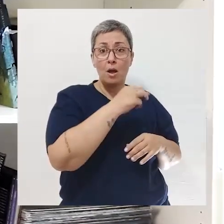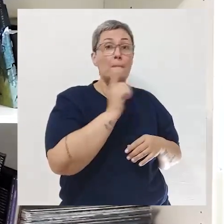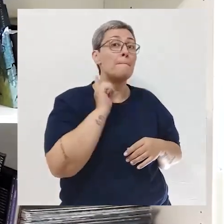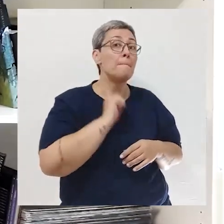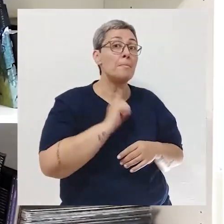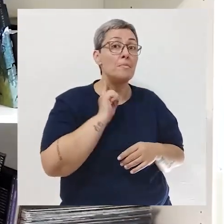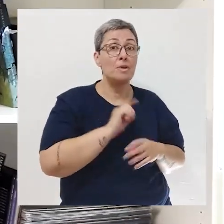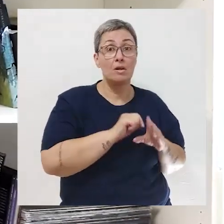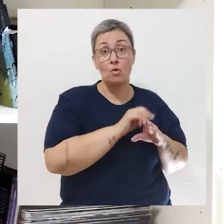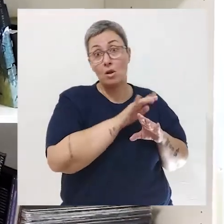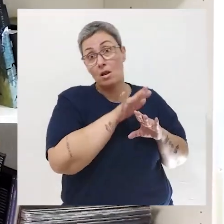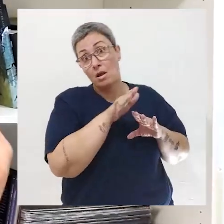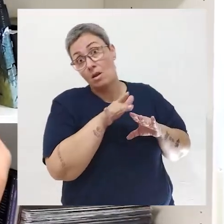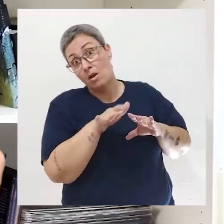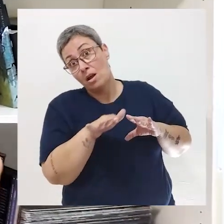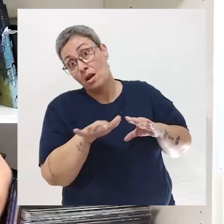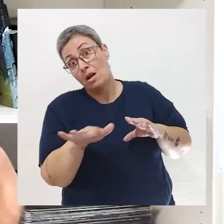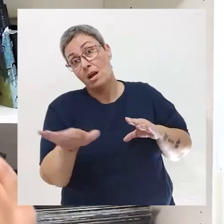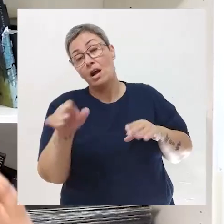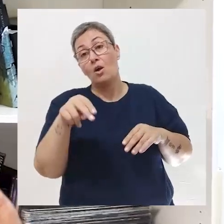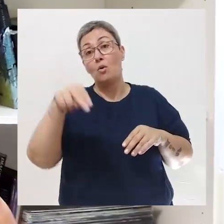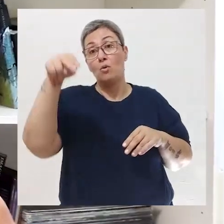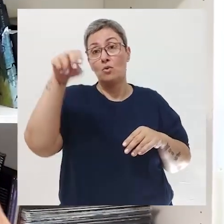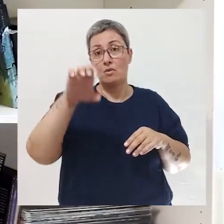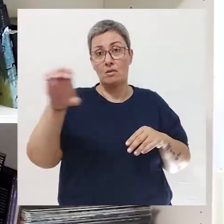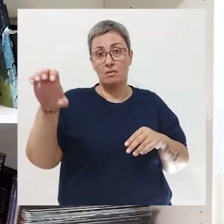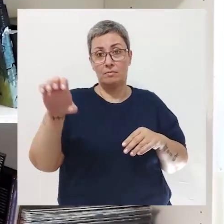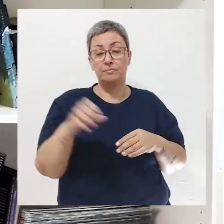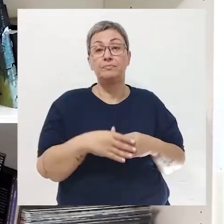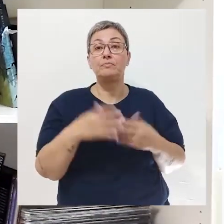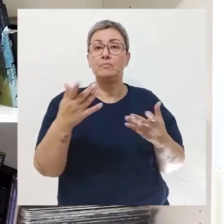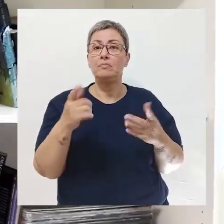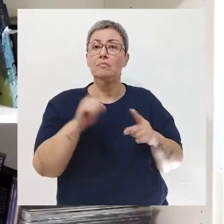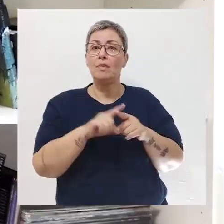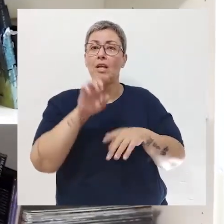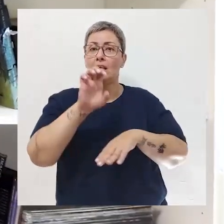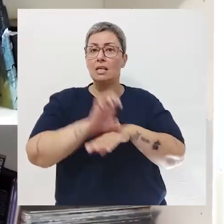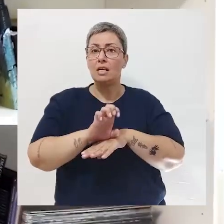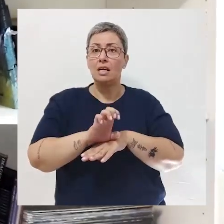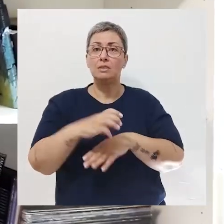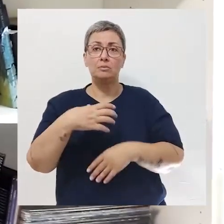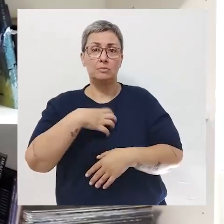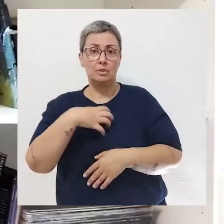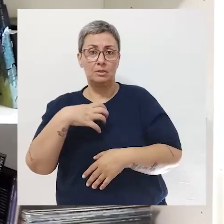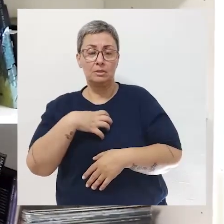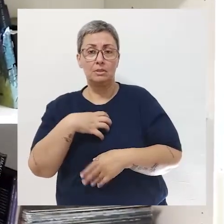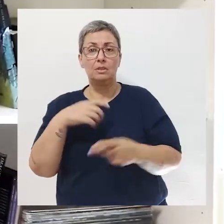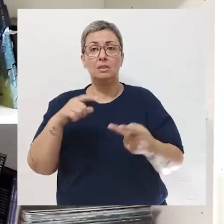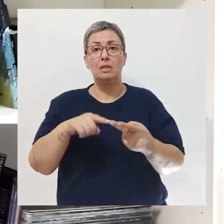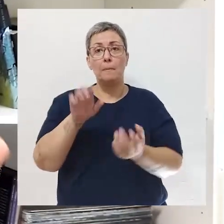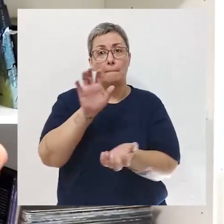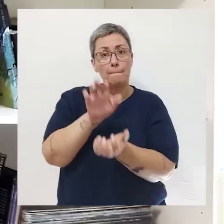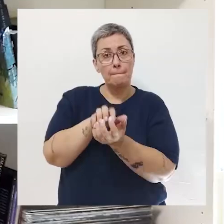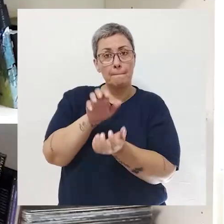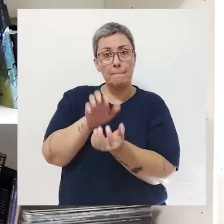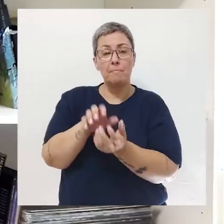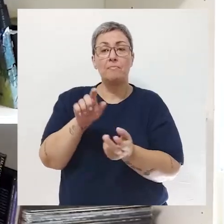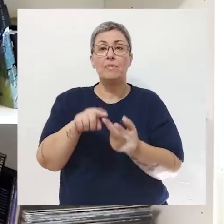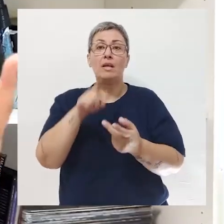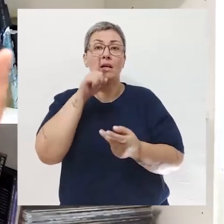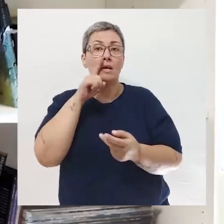Minas Gerais e indo em direção ao Nordeste, nos estados da Bahia,